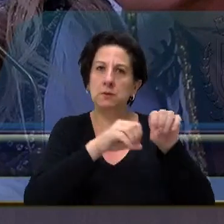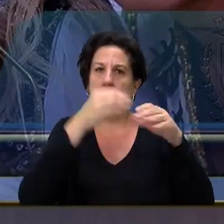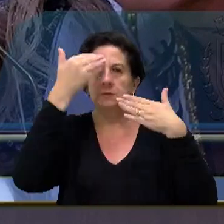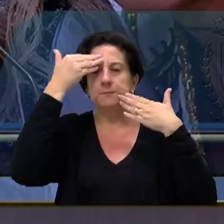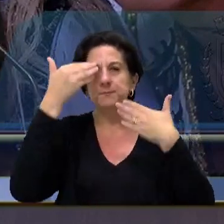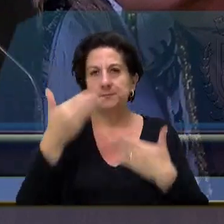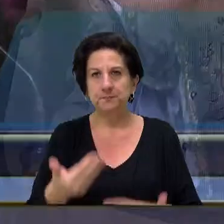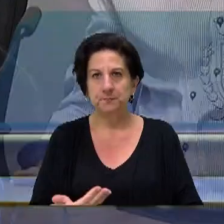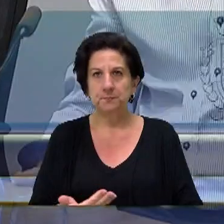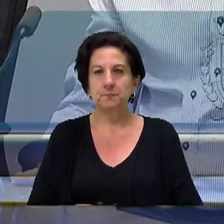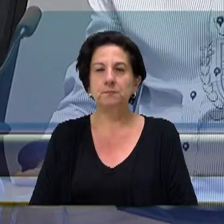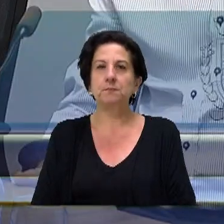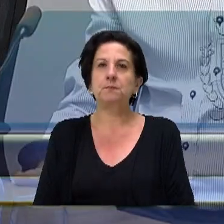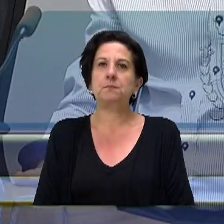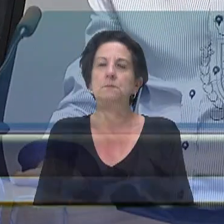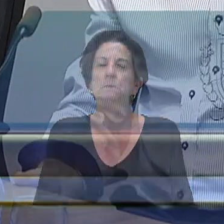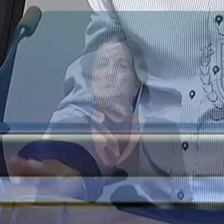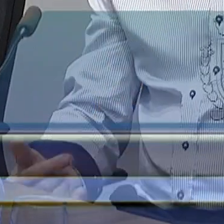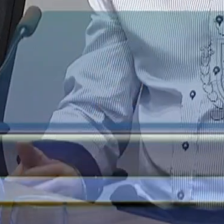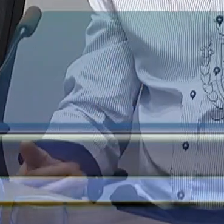Muito obrigado.